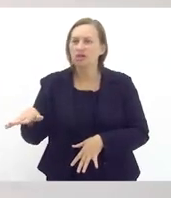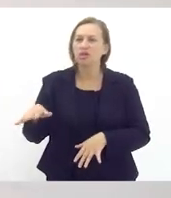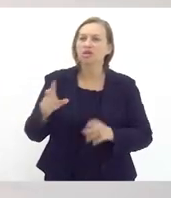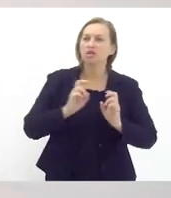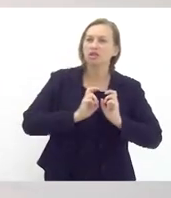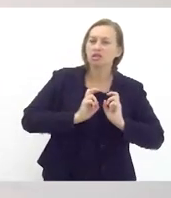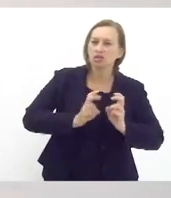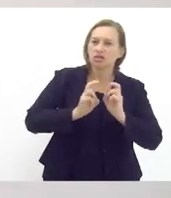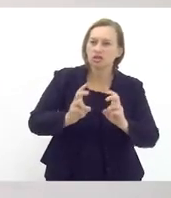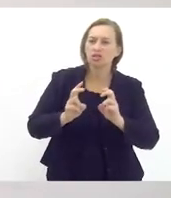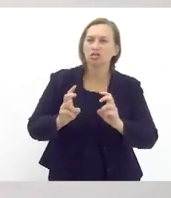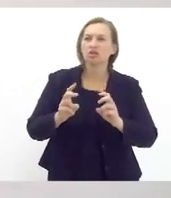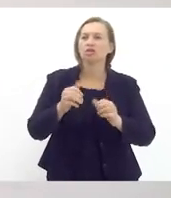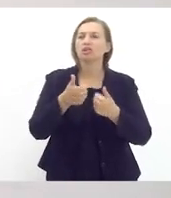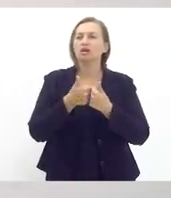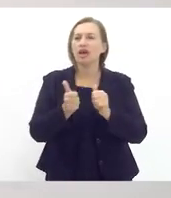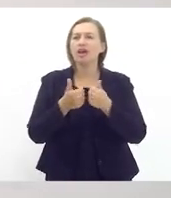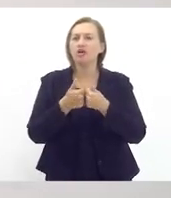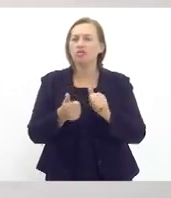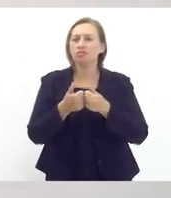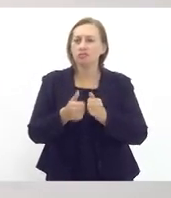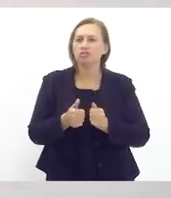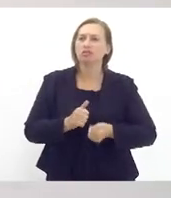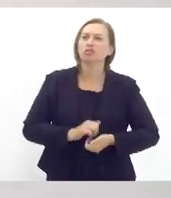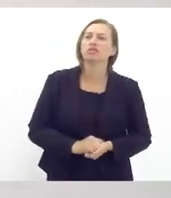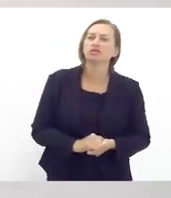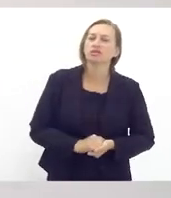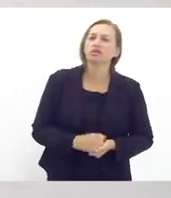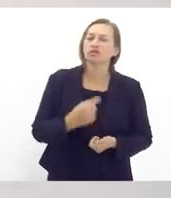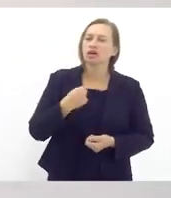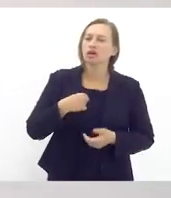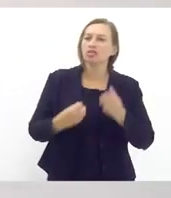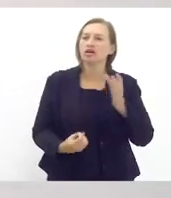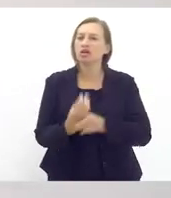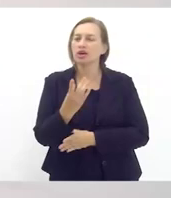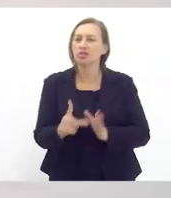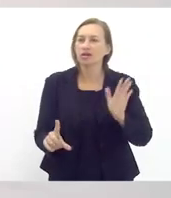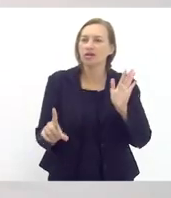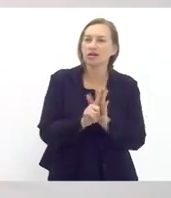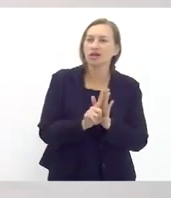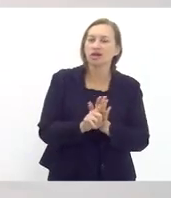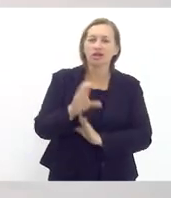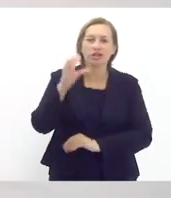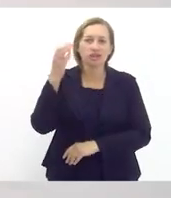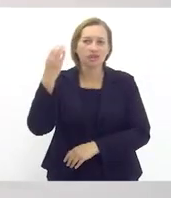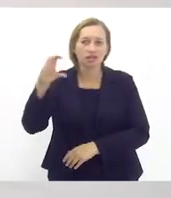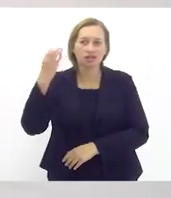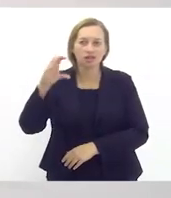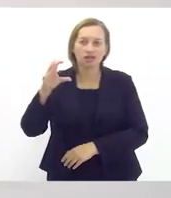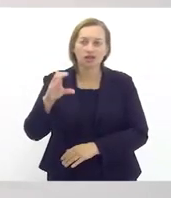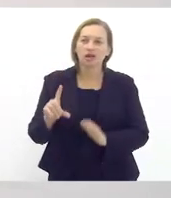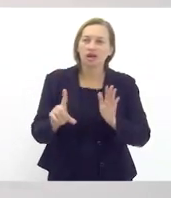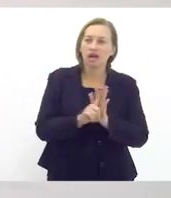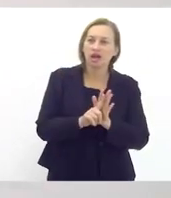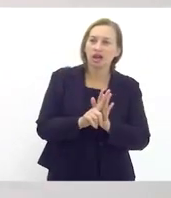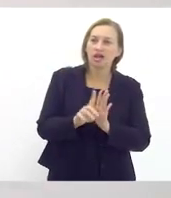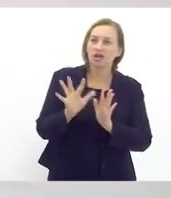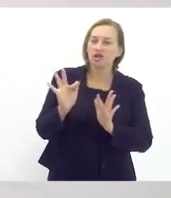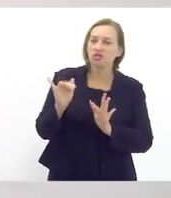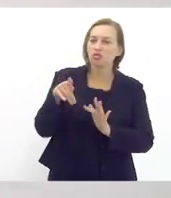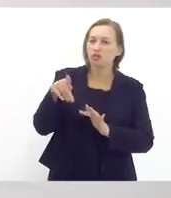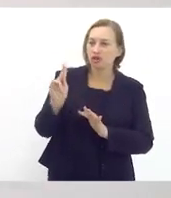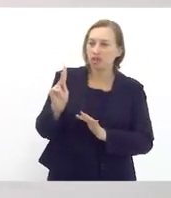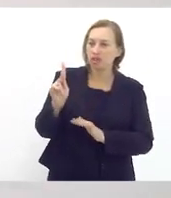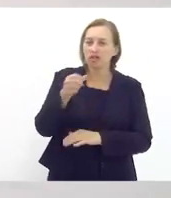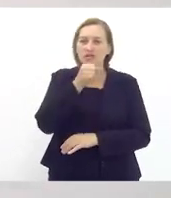de trem que anda de ônibus lotado eu fui autora de uma lei lá em Niterói que é a lei do baile funk das antigas